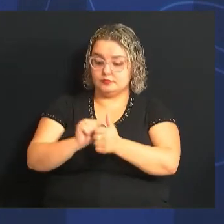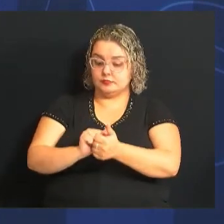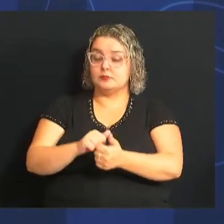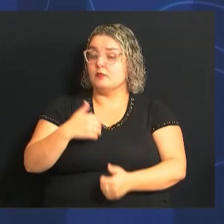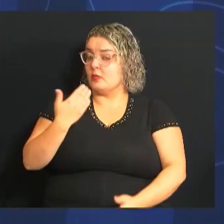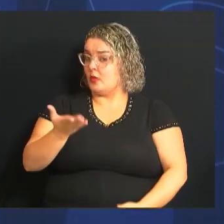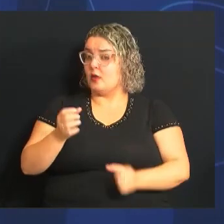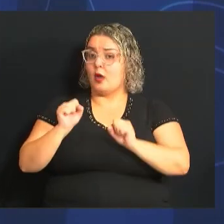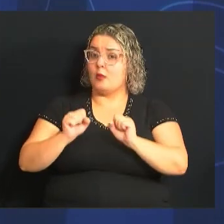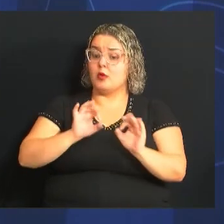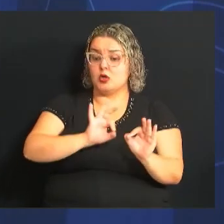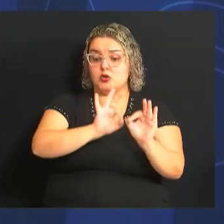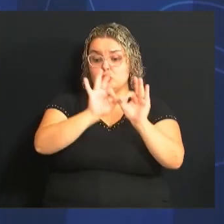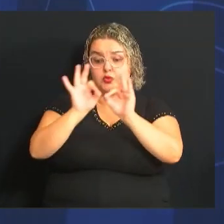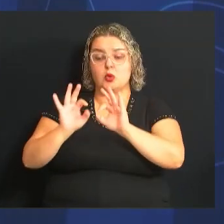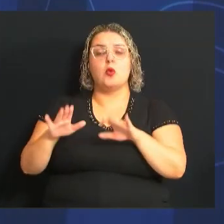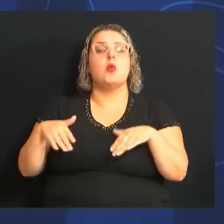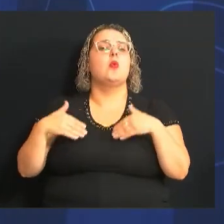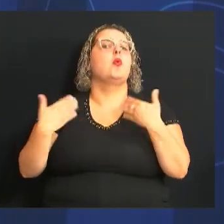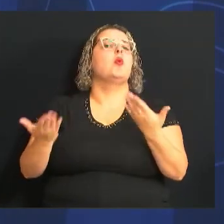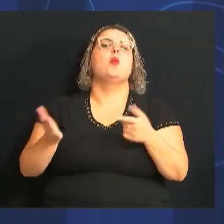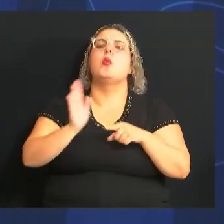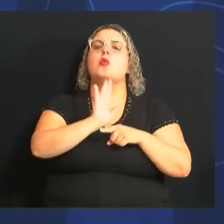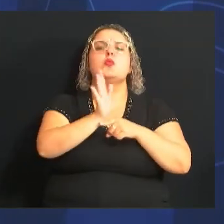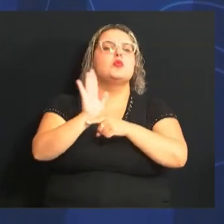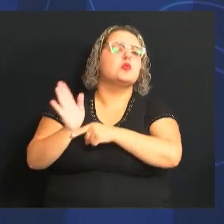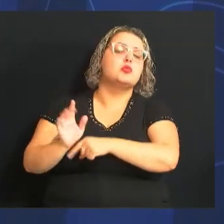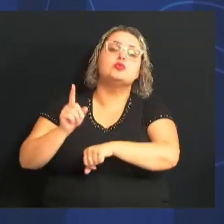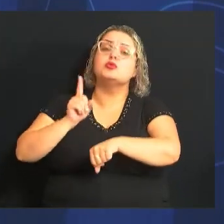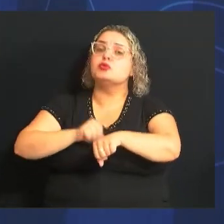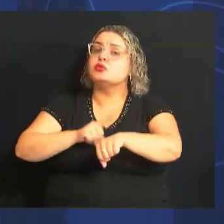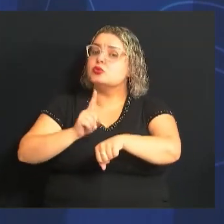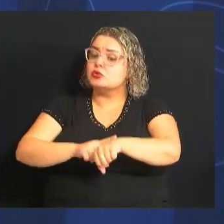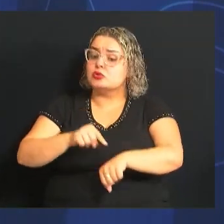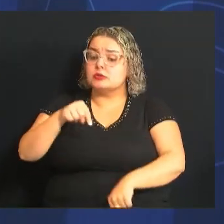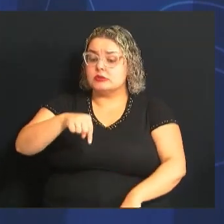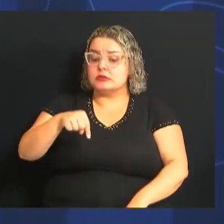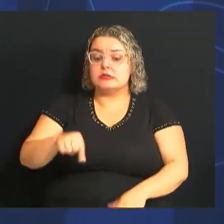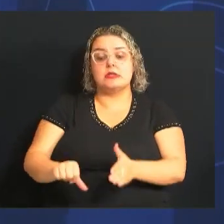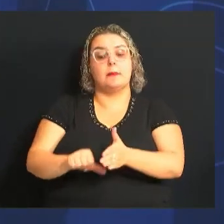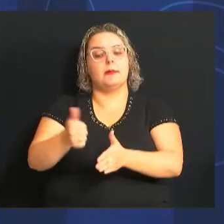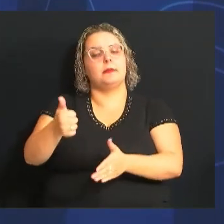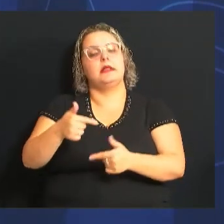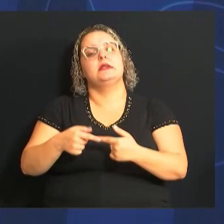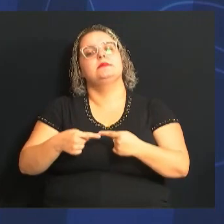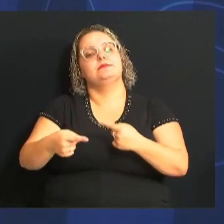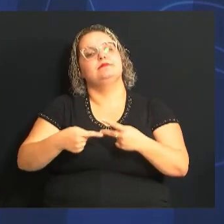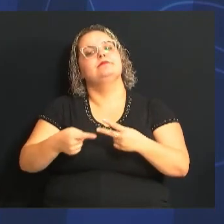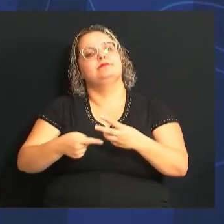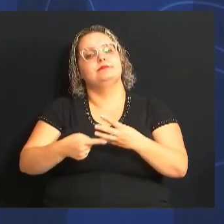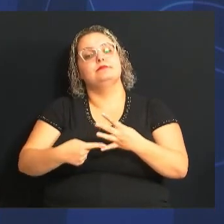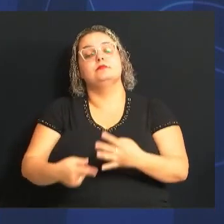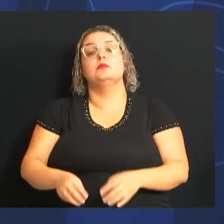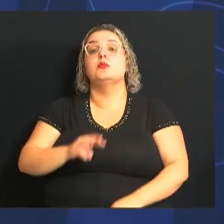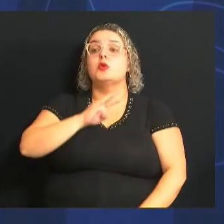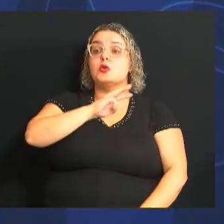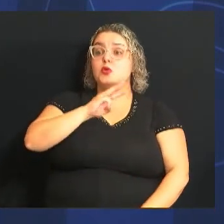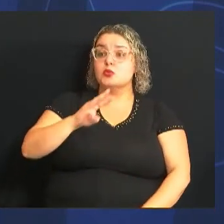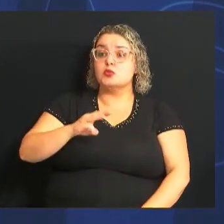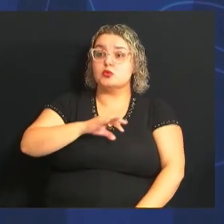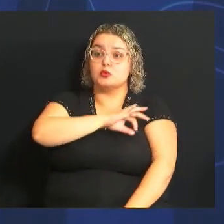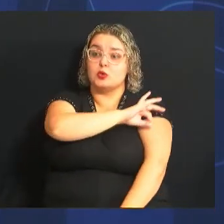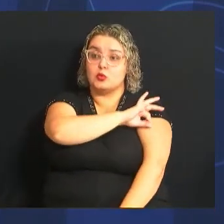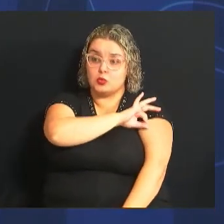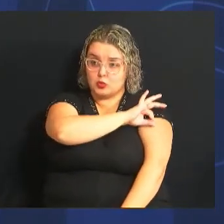poder conferir quais são os filmes, os horários desta primeira semana, você vai acessar o site da prefeitura, que